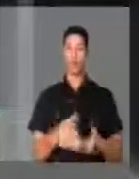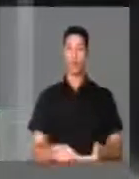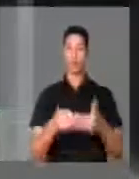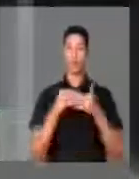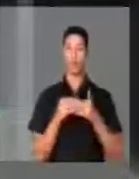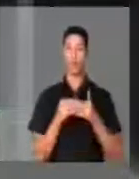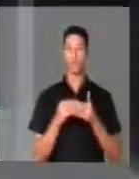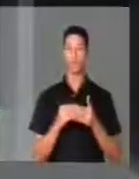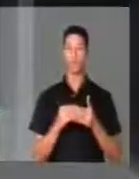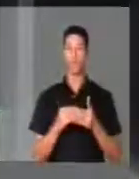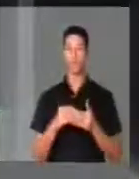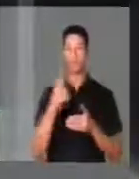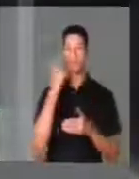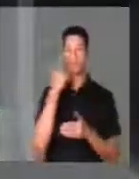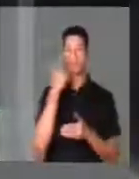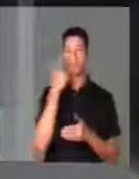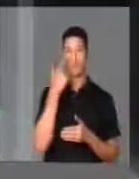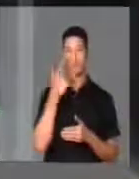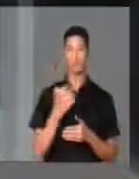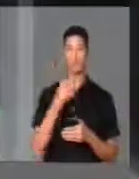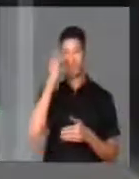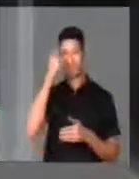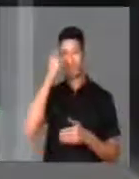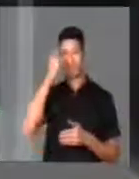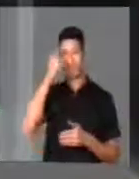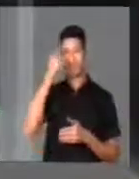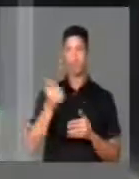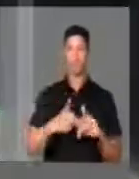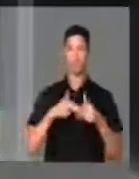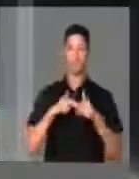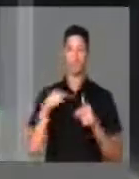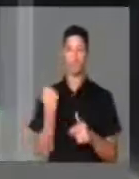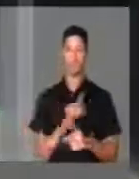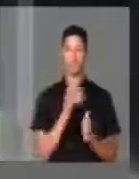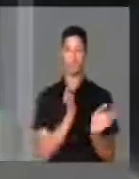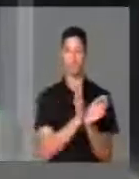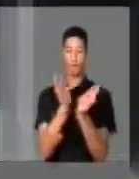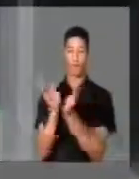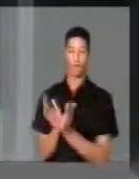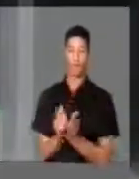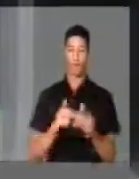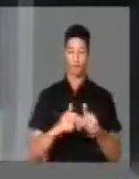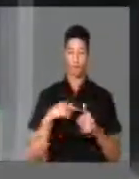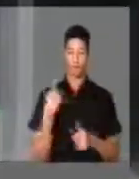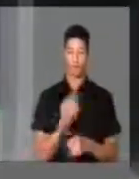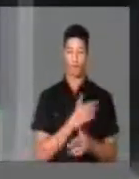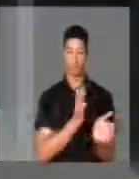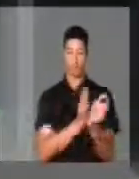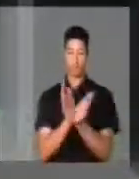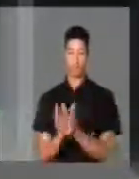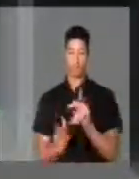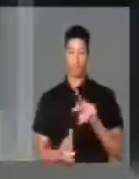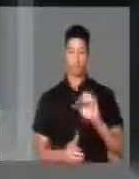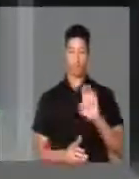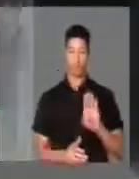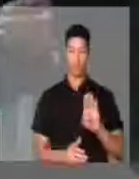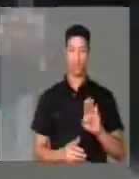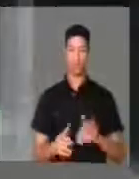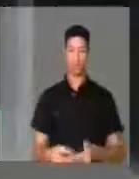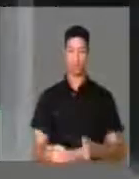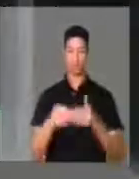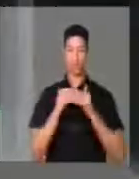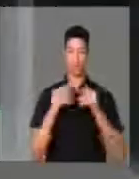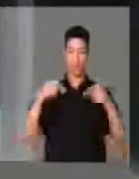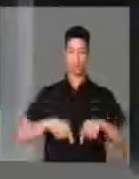trazer estas observações refletidas por parte da nossa bancada, por parte da bancada do PSB, que me